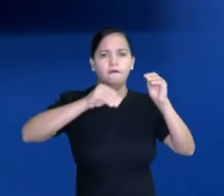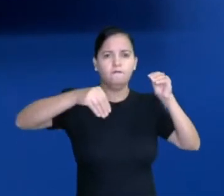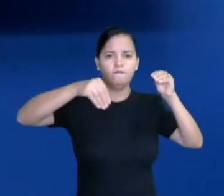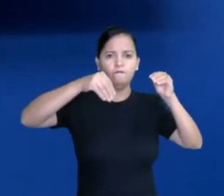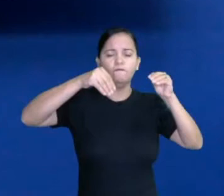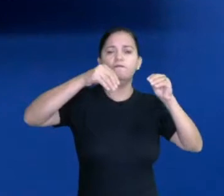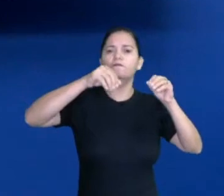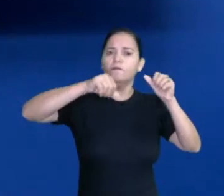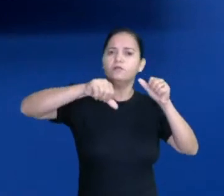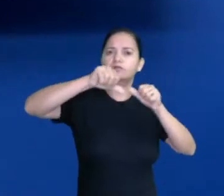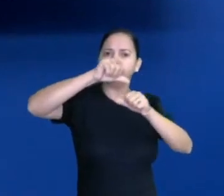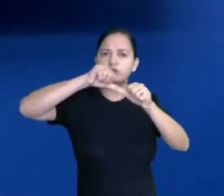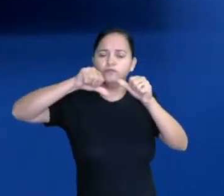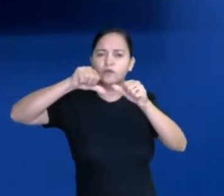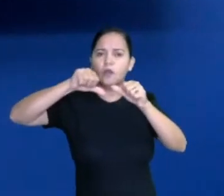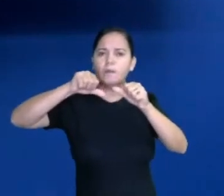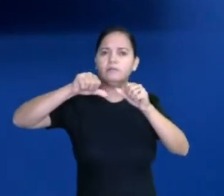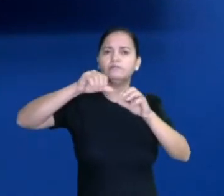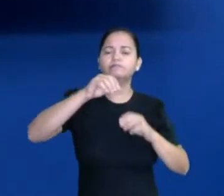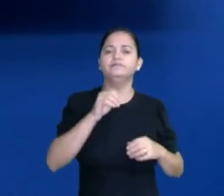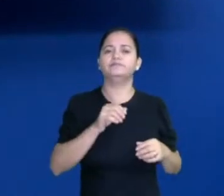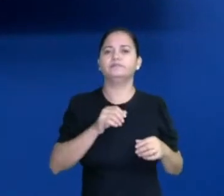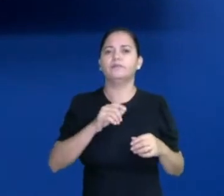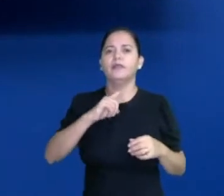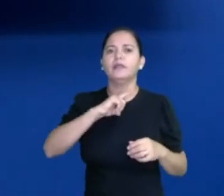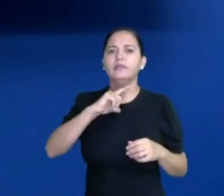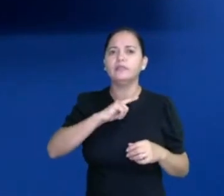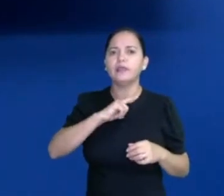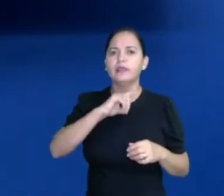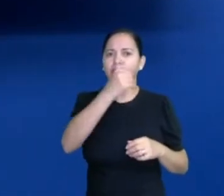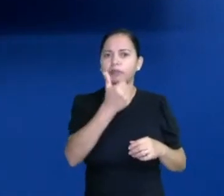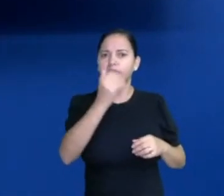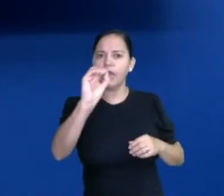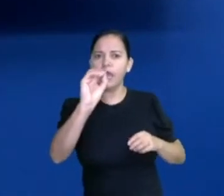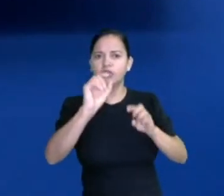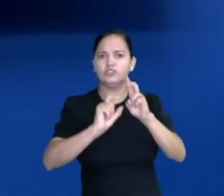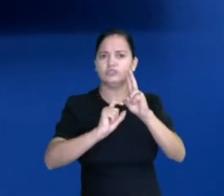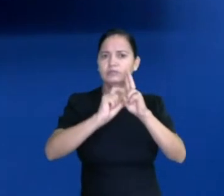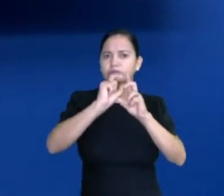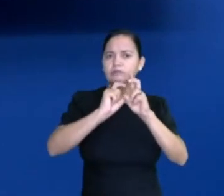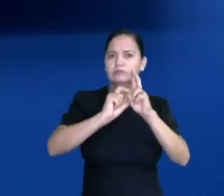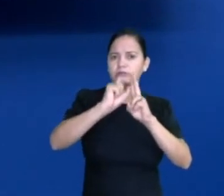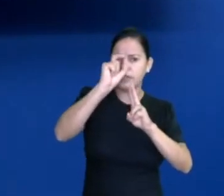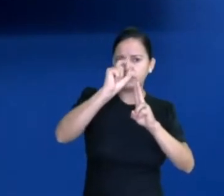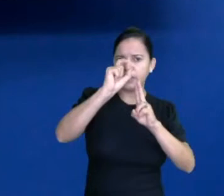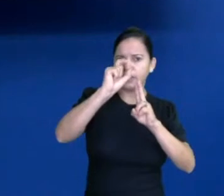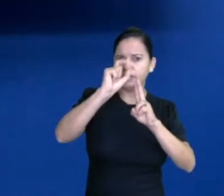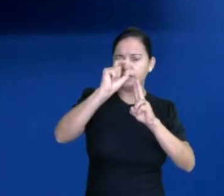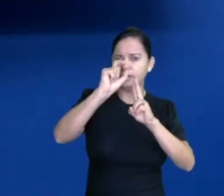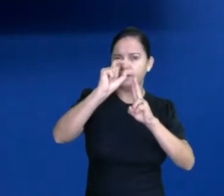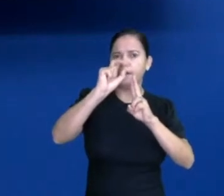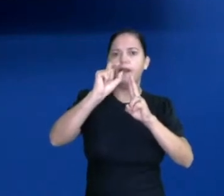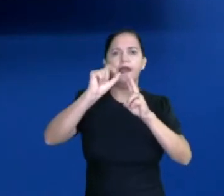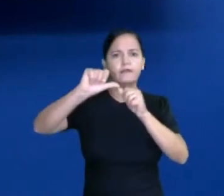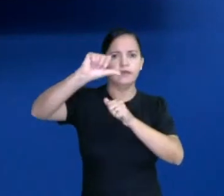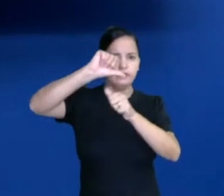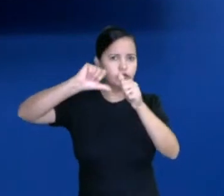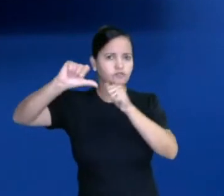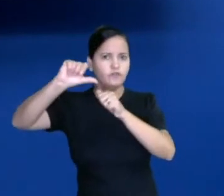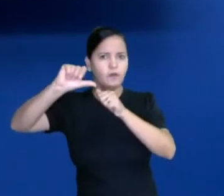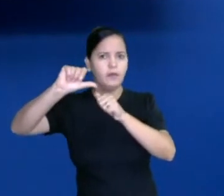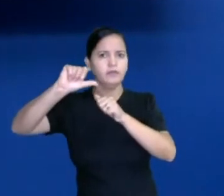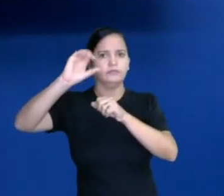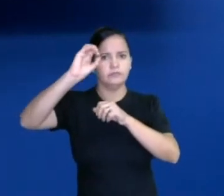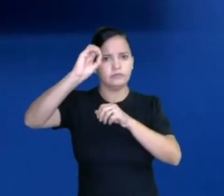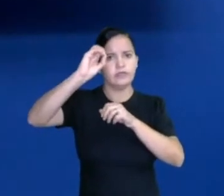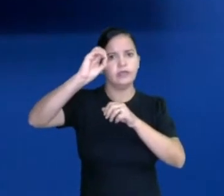aqui, ó, que tá aqui nas centenas para cá, que eu vou ter o quê? 10 dezenas. 10 dezenas, não teria que ficar o 0 e ir para a centena, o algarismo